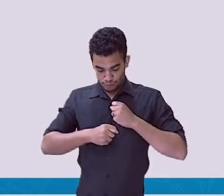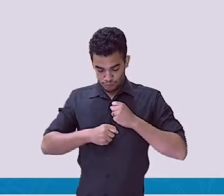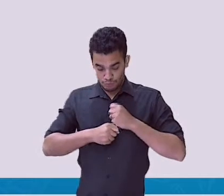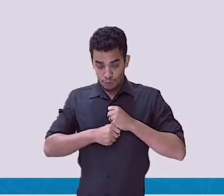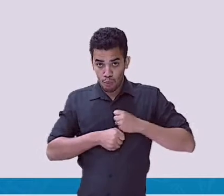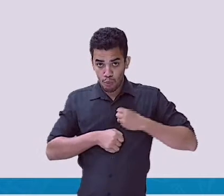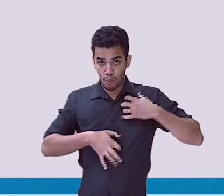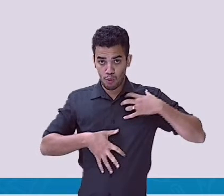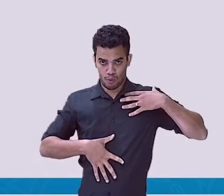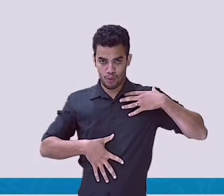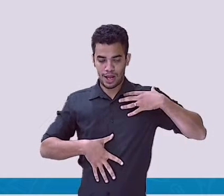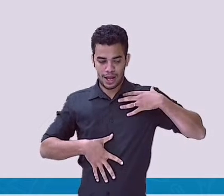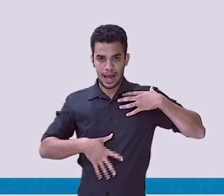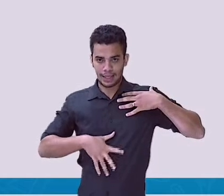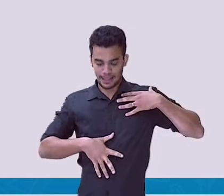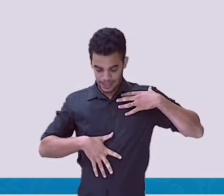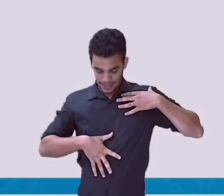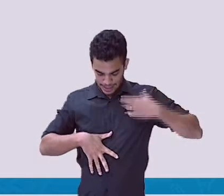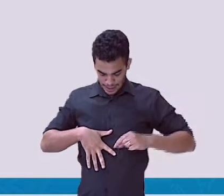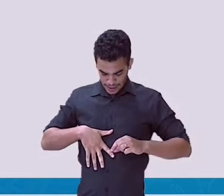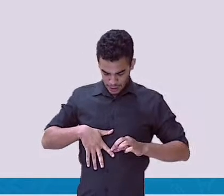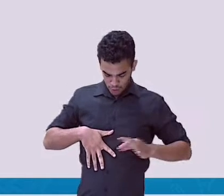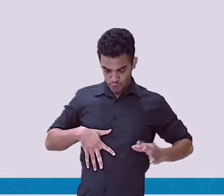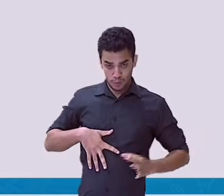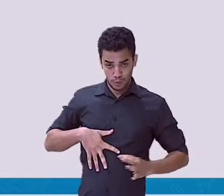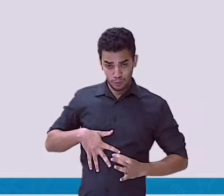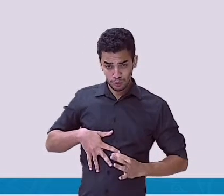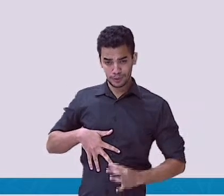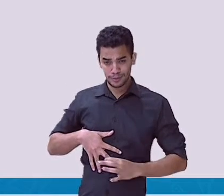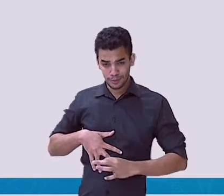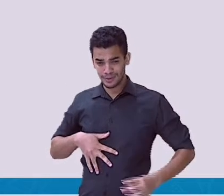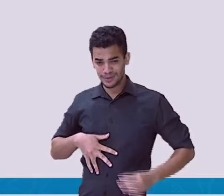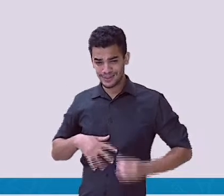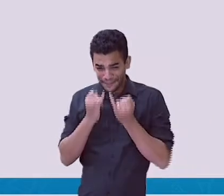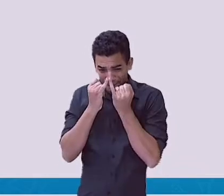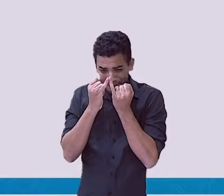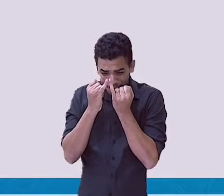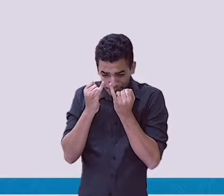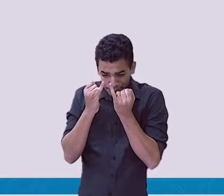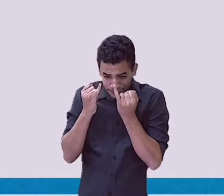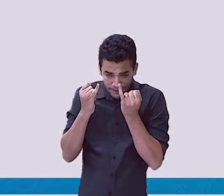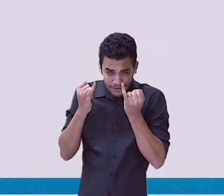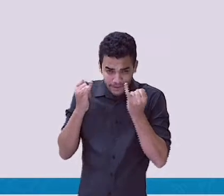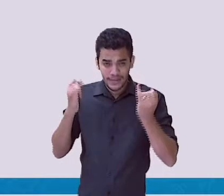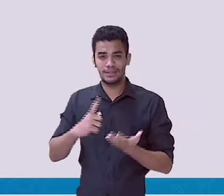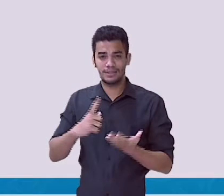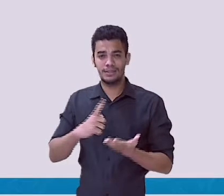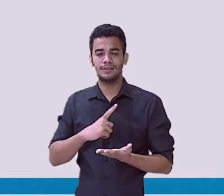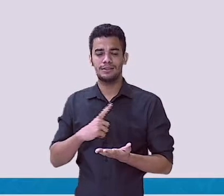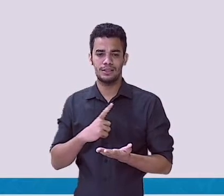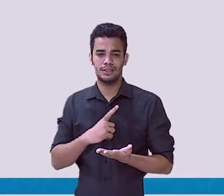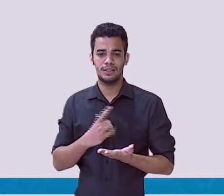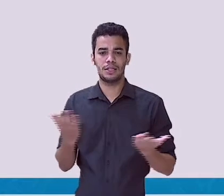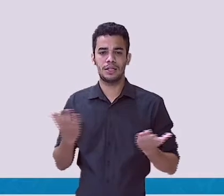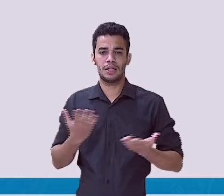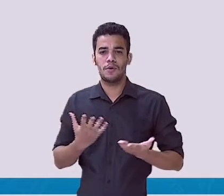aí? Vamos pensar? Vamos entender como todo esse mecanismo ali